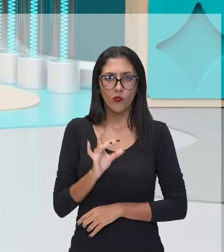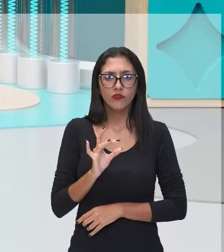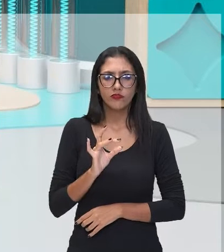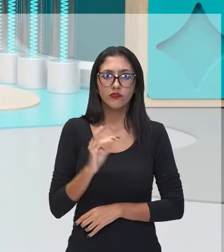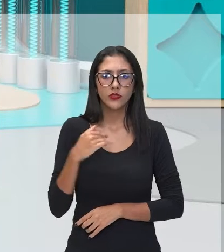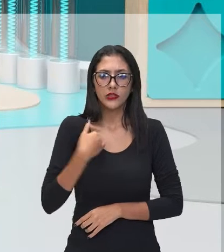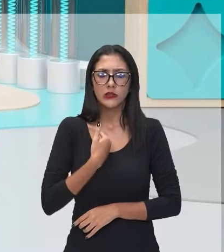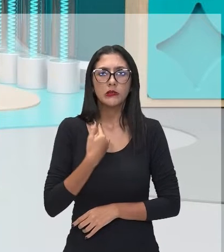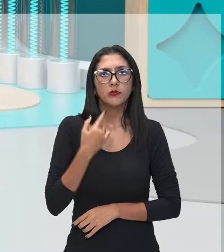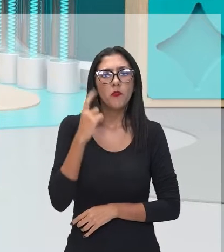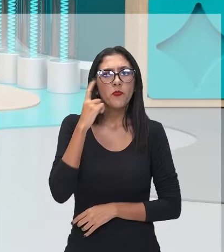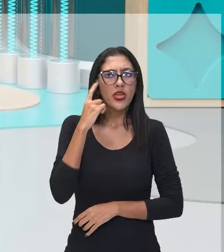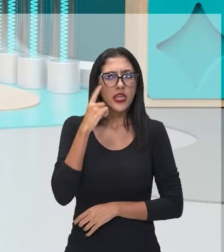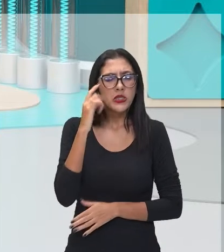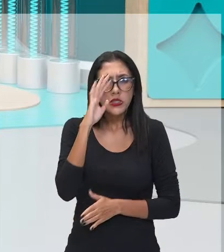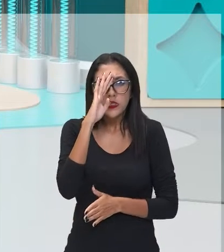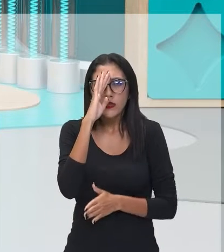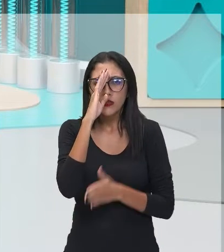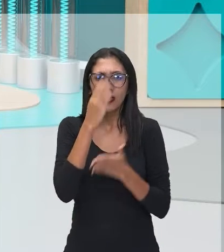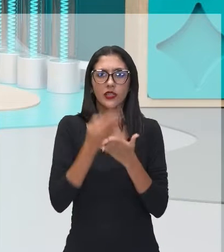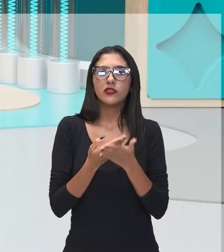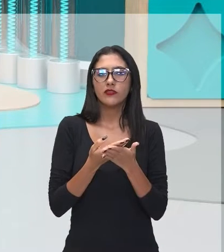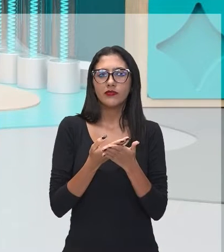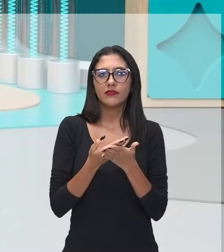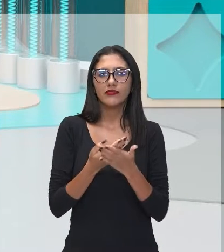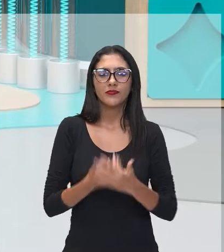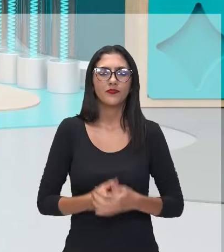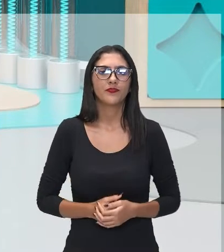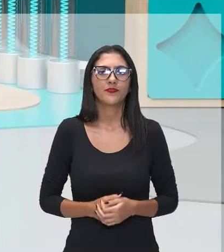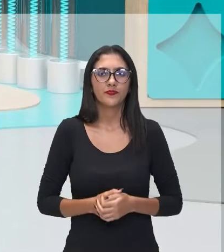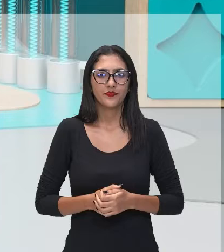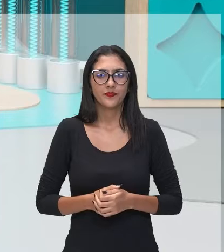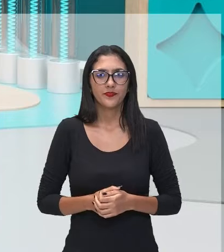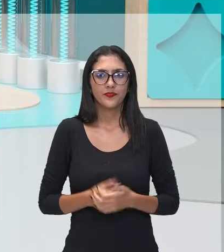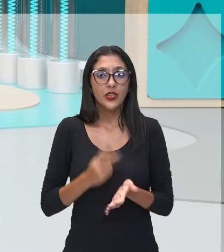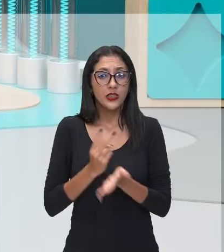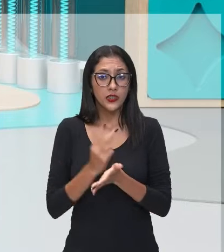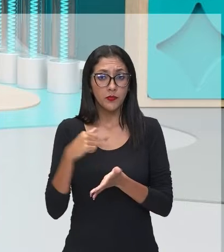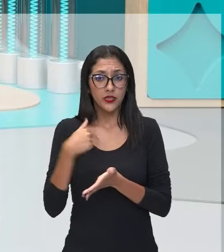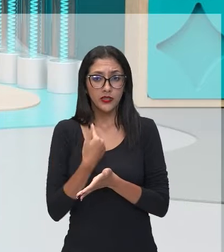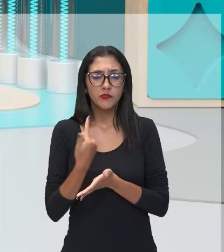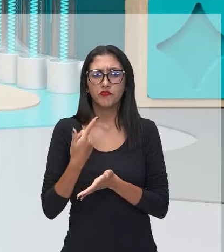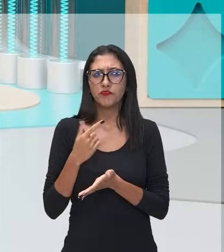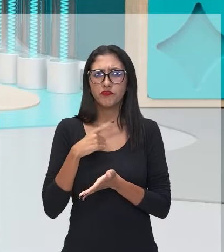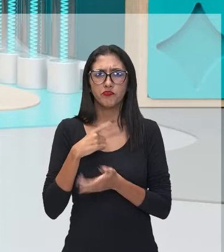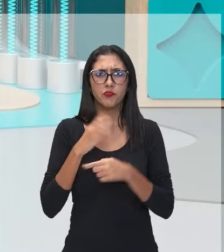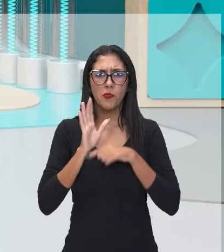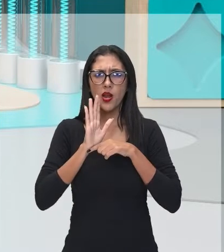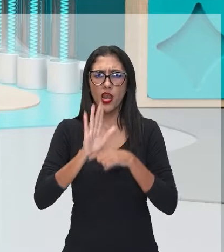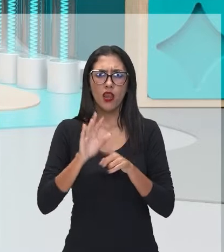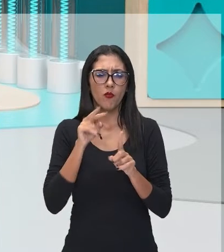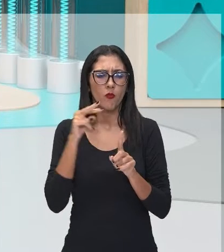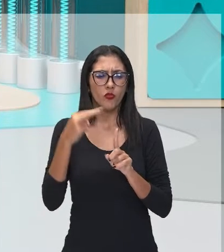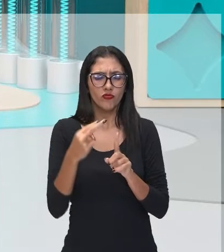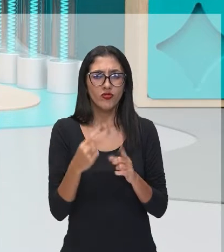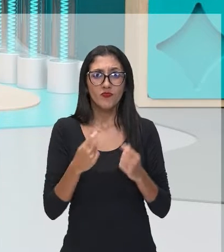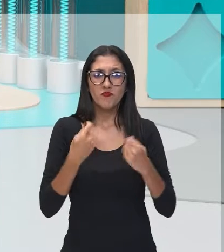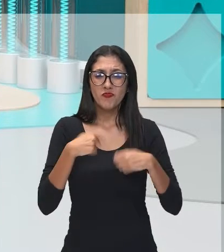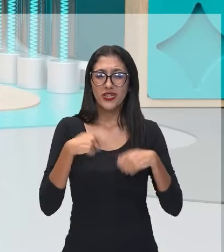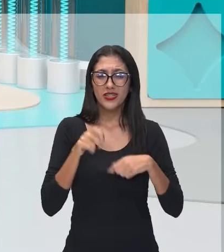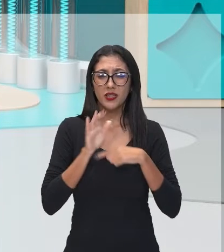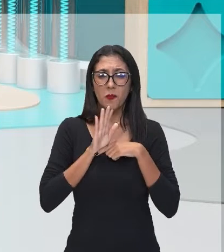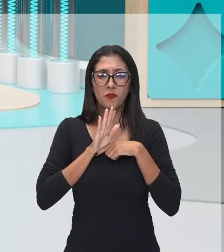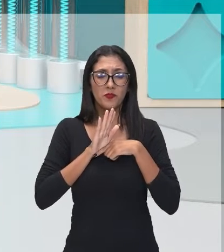você acredita, ok? E toda vez que nós expressamos um ponto de vista, sempre nós temos que